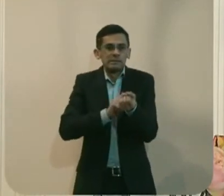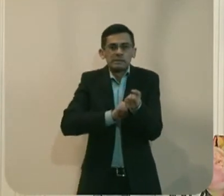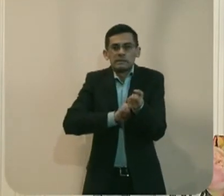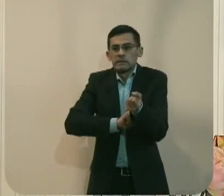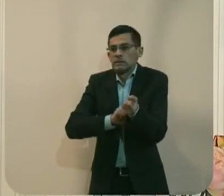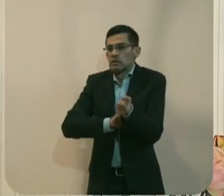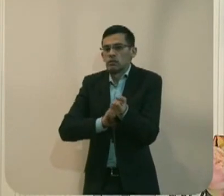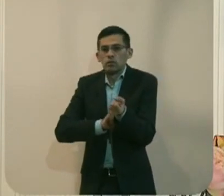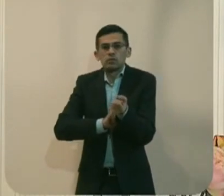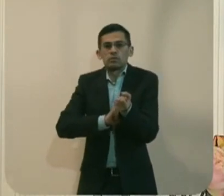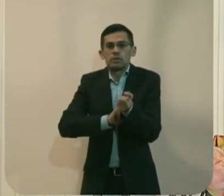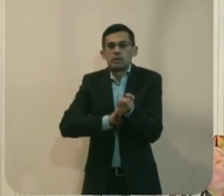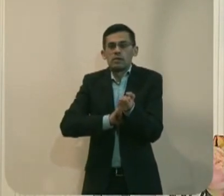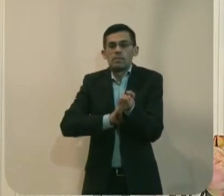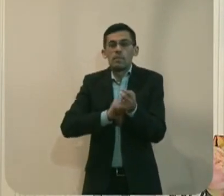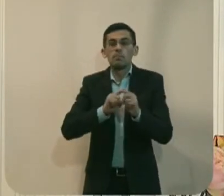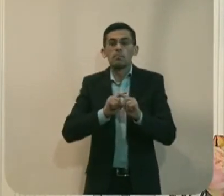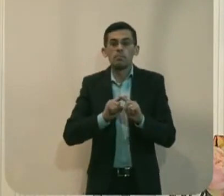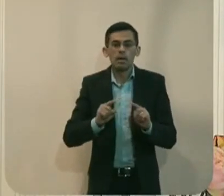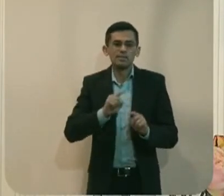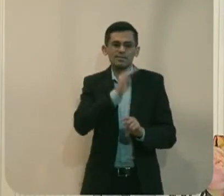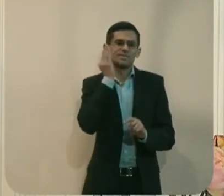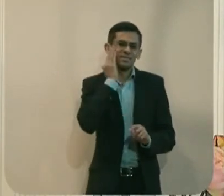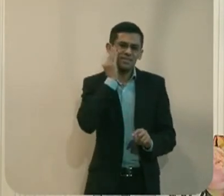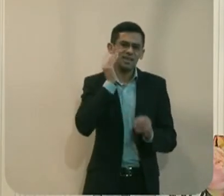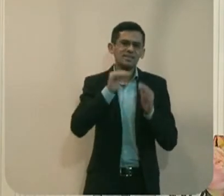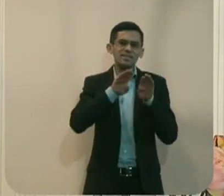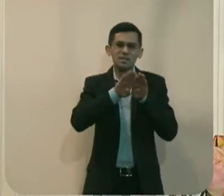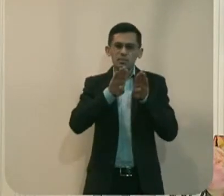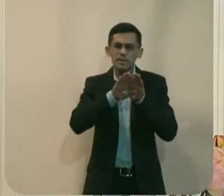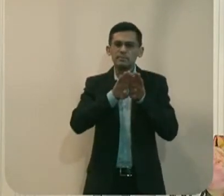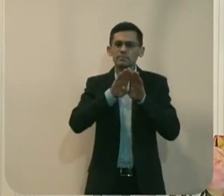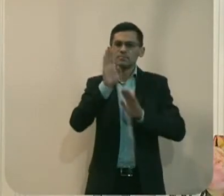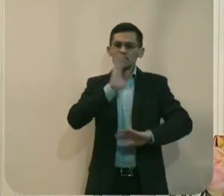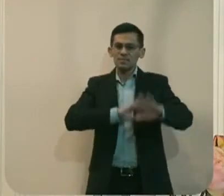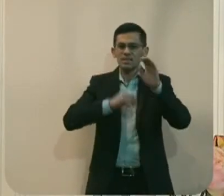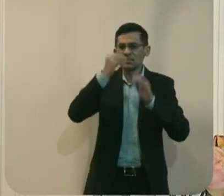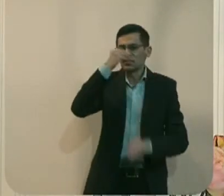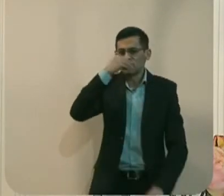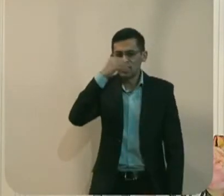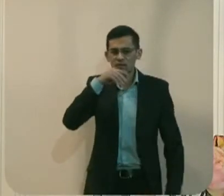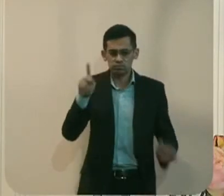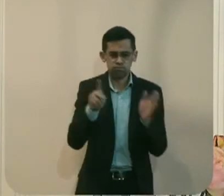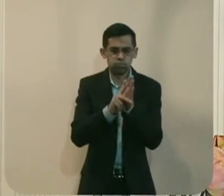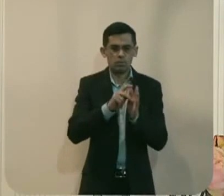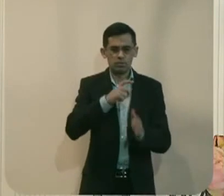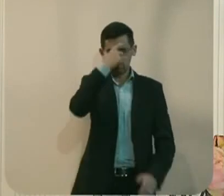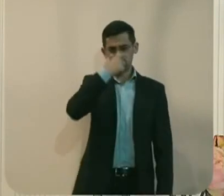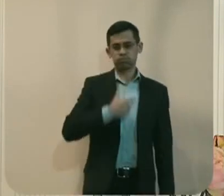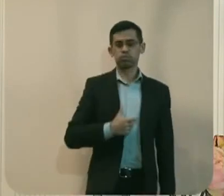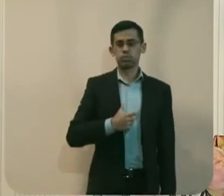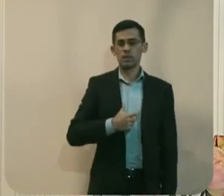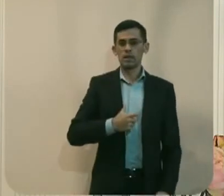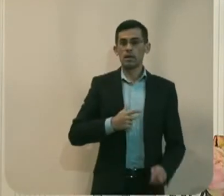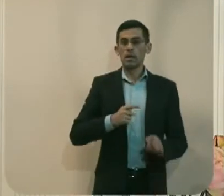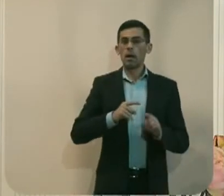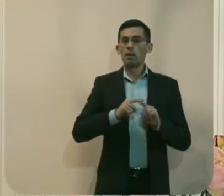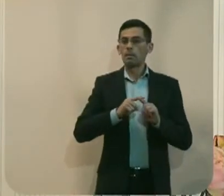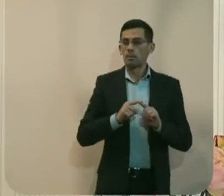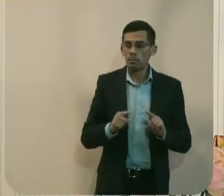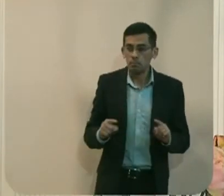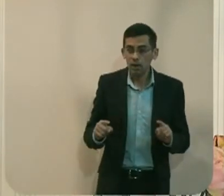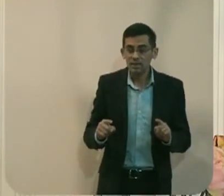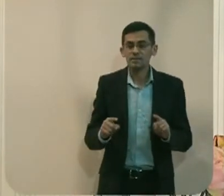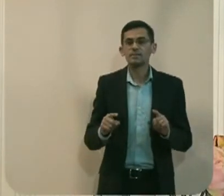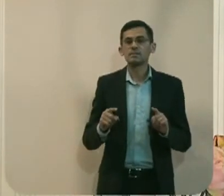aí forte no seu coração, eu sei que as fraquezas pessoais estão aparentes, estão